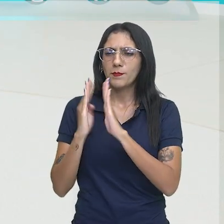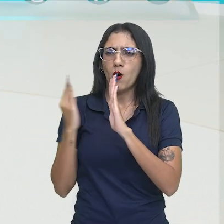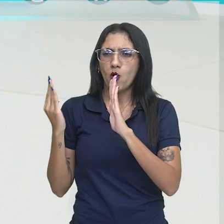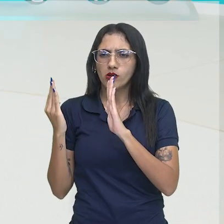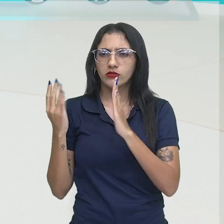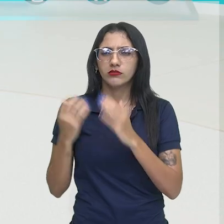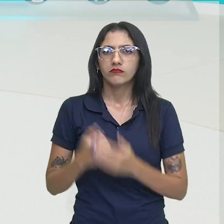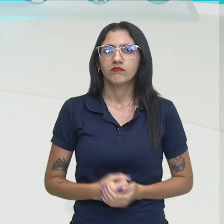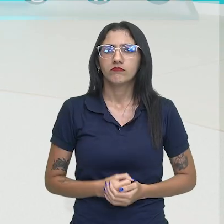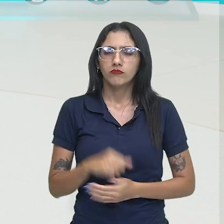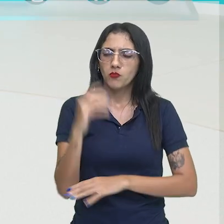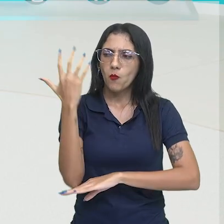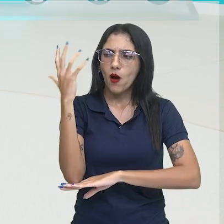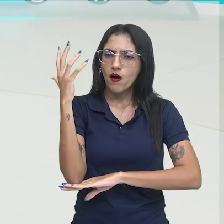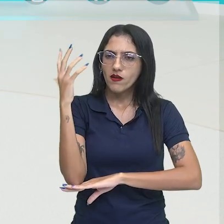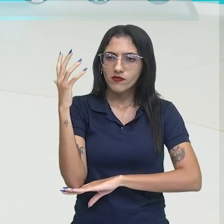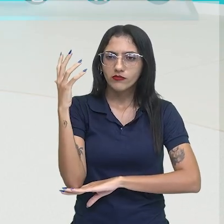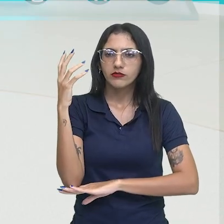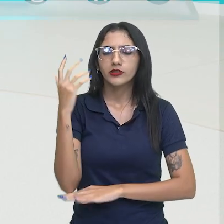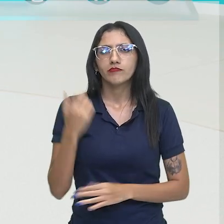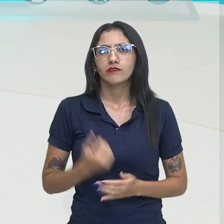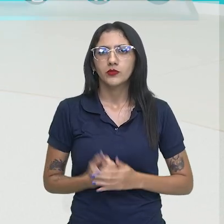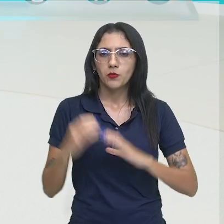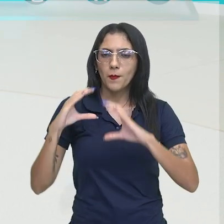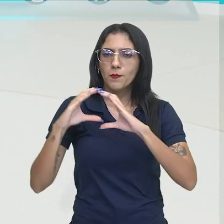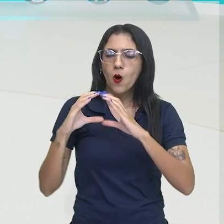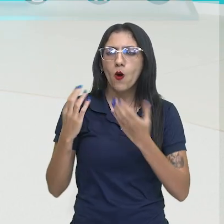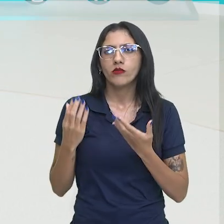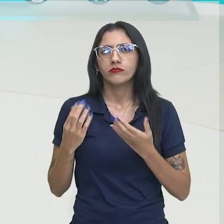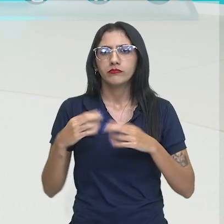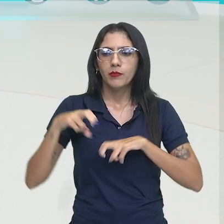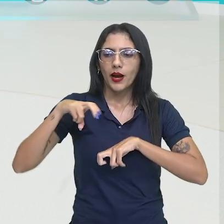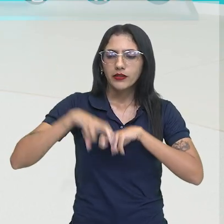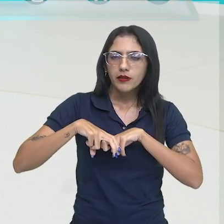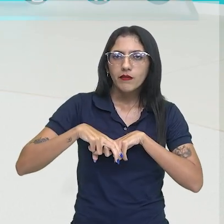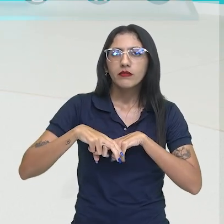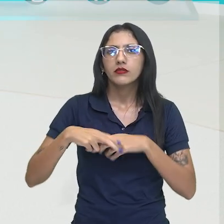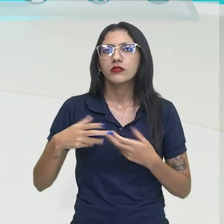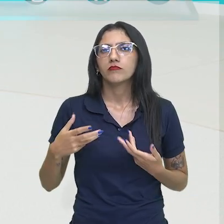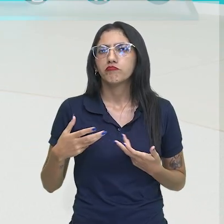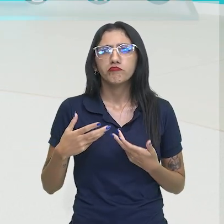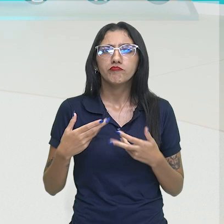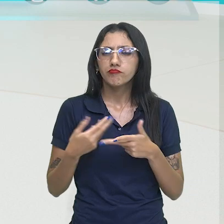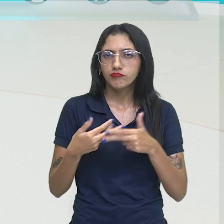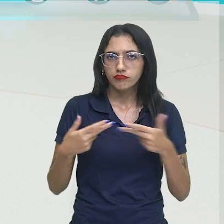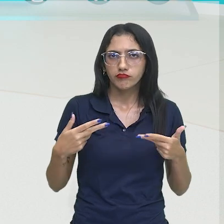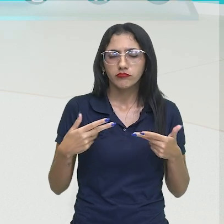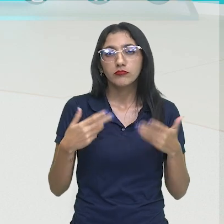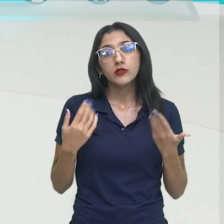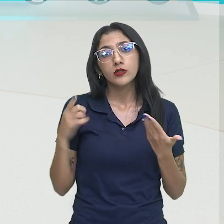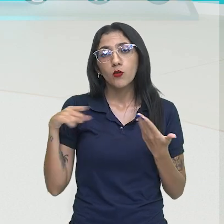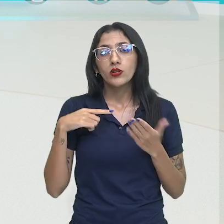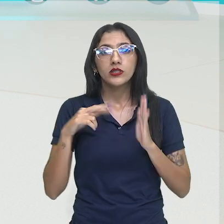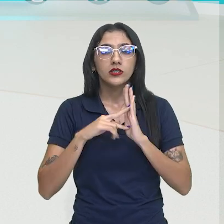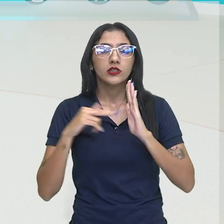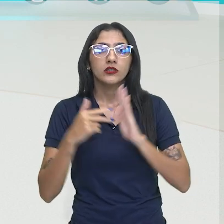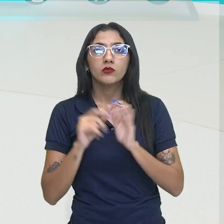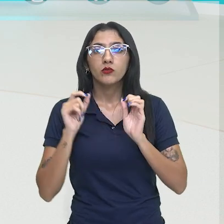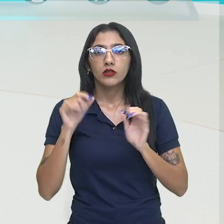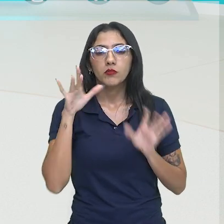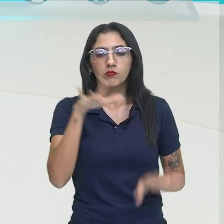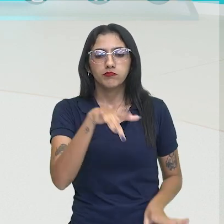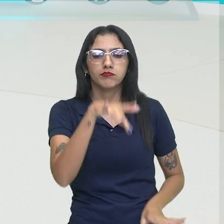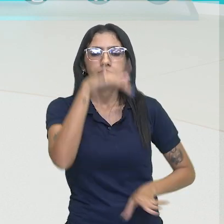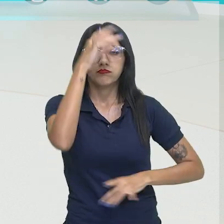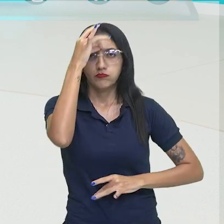numa árvore, né, numa bola, numa cadeira. Então, isso que nós chamamos de prosopopeia. Você